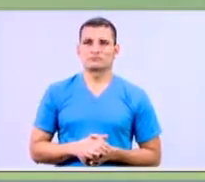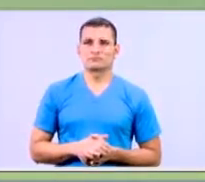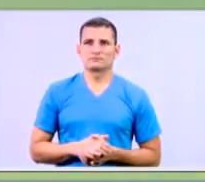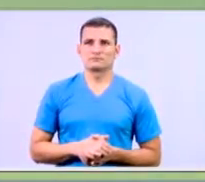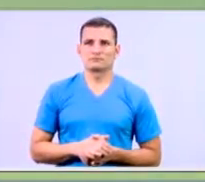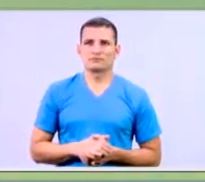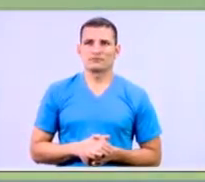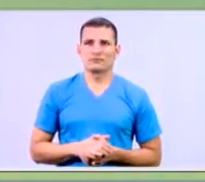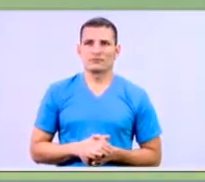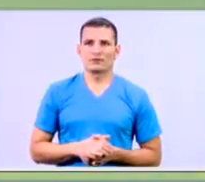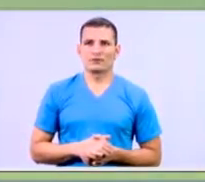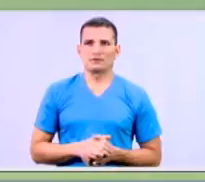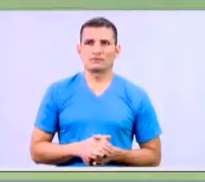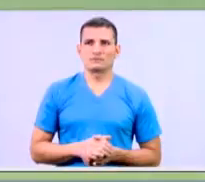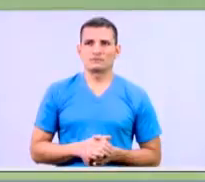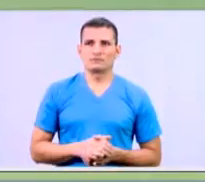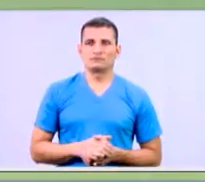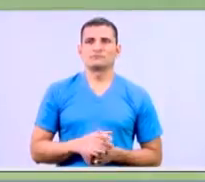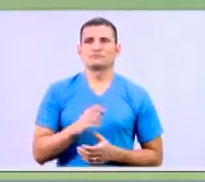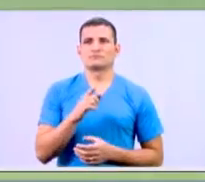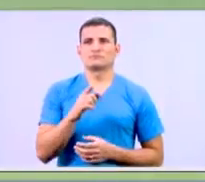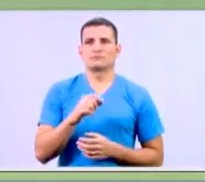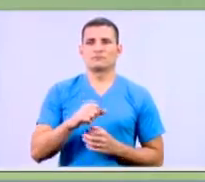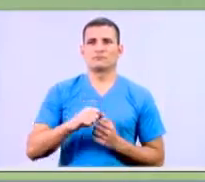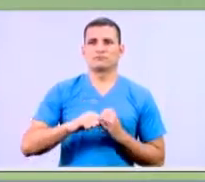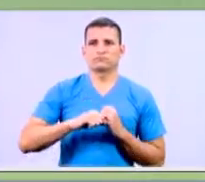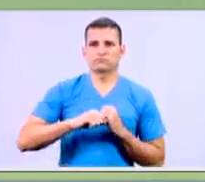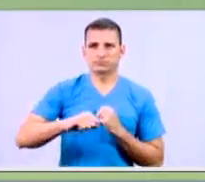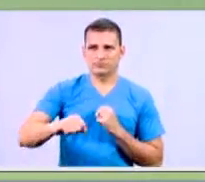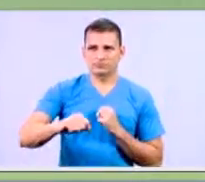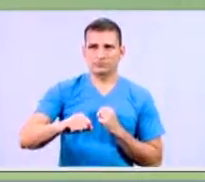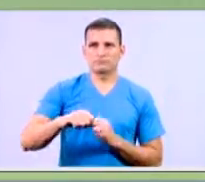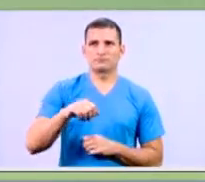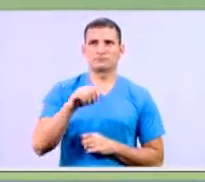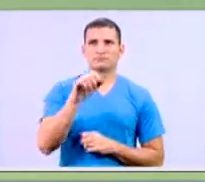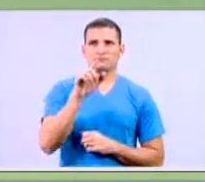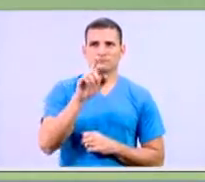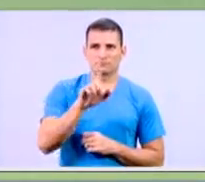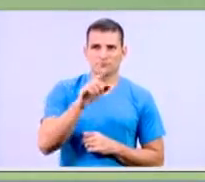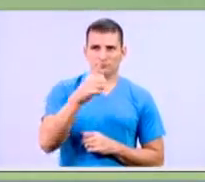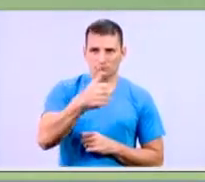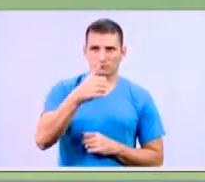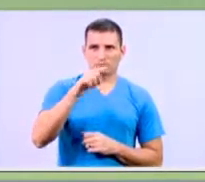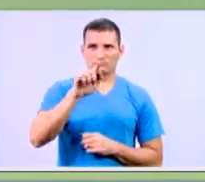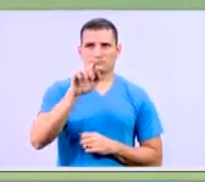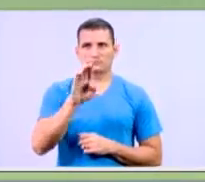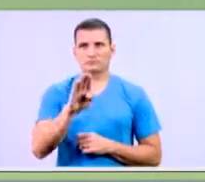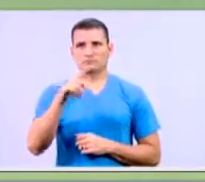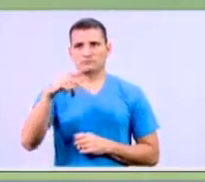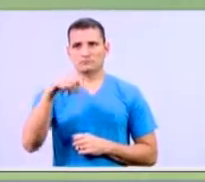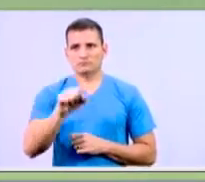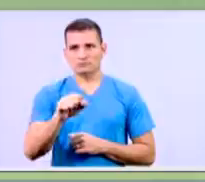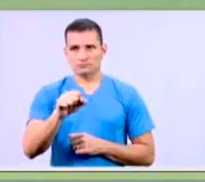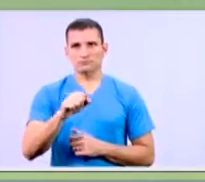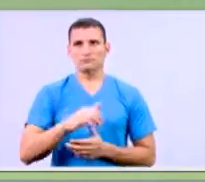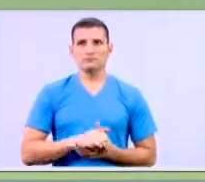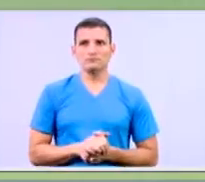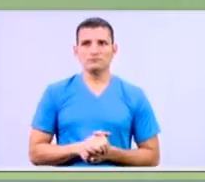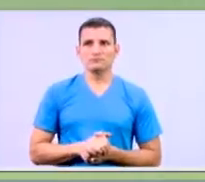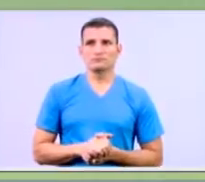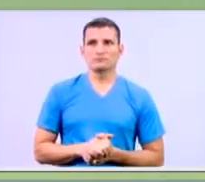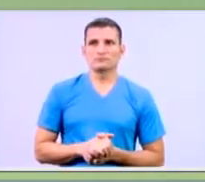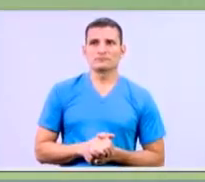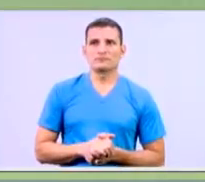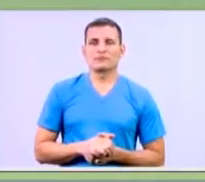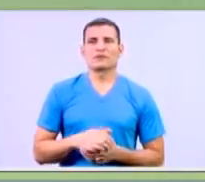que ele é? Trabalha com 1 gigabit, né, ou 1000 megas, e no caso do TX com